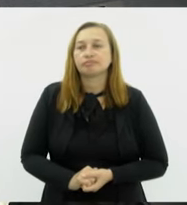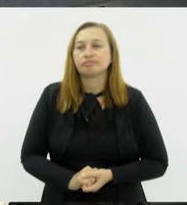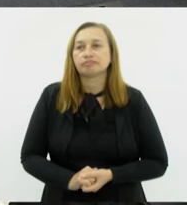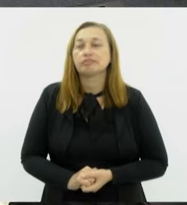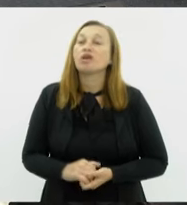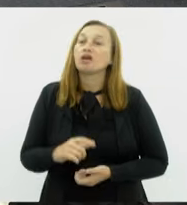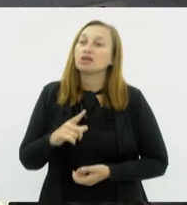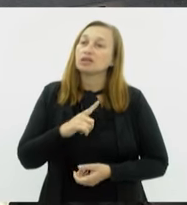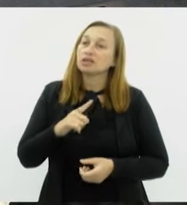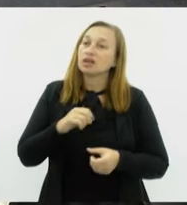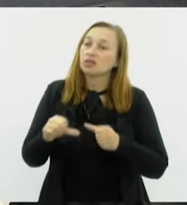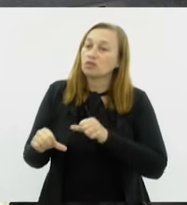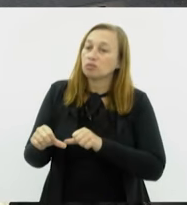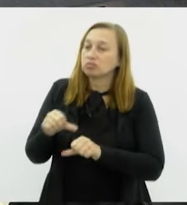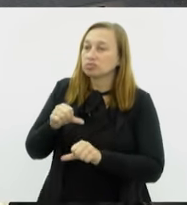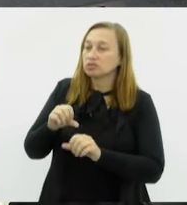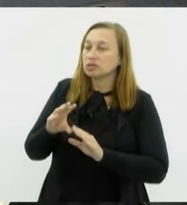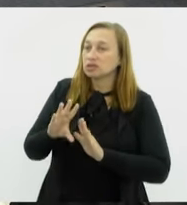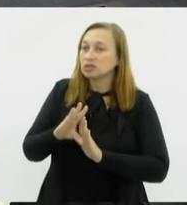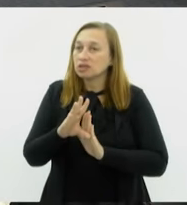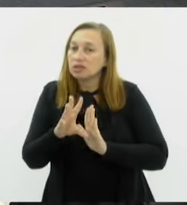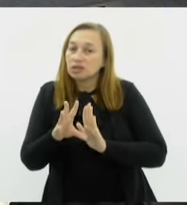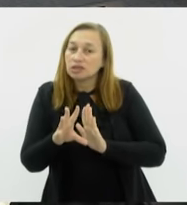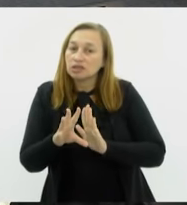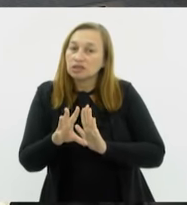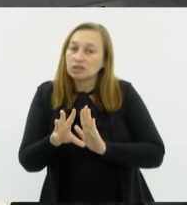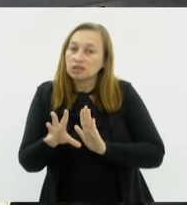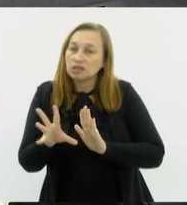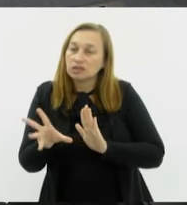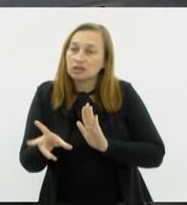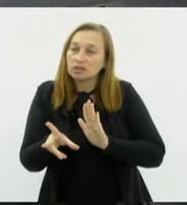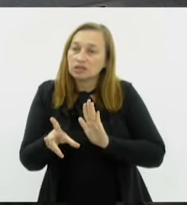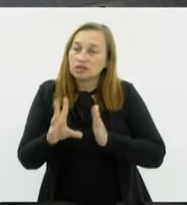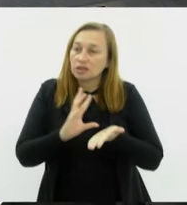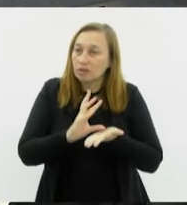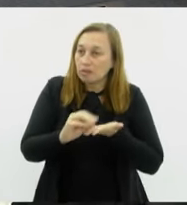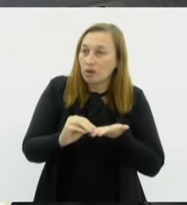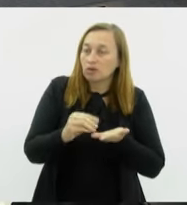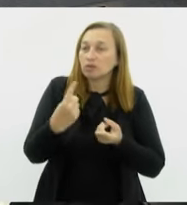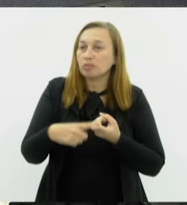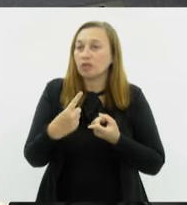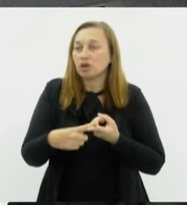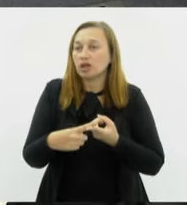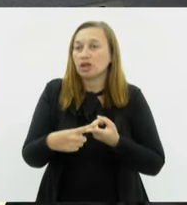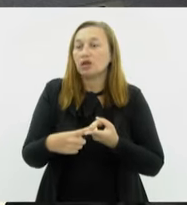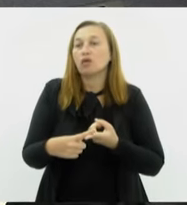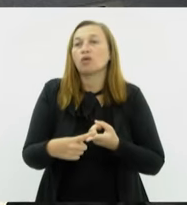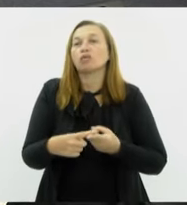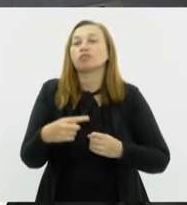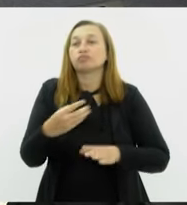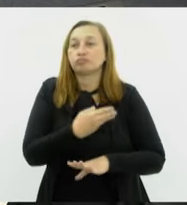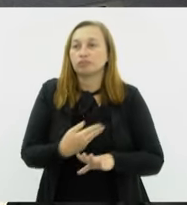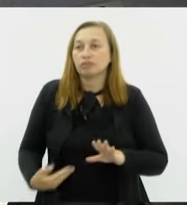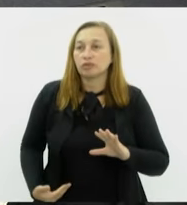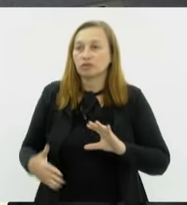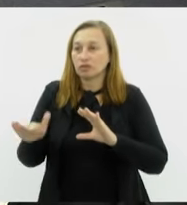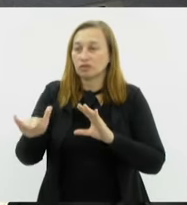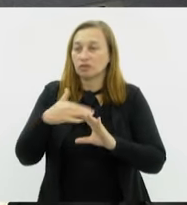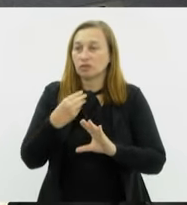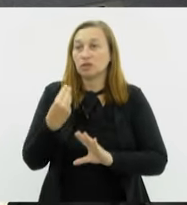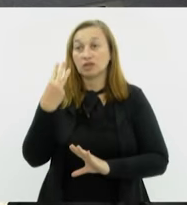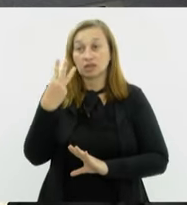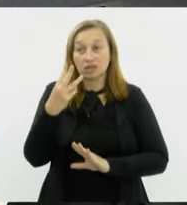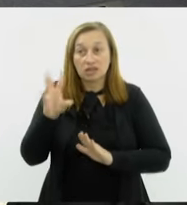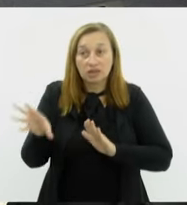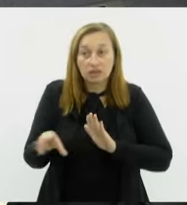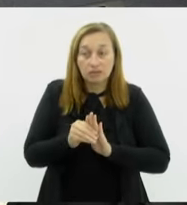uma inversão de pauta, porque o governo mandou 3 emendas. Então, ele está sendo